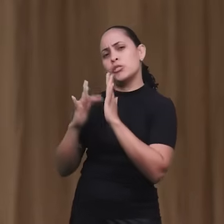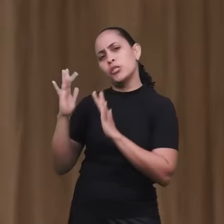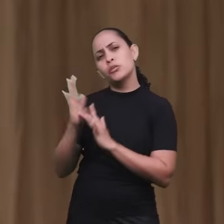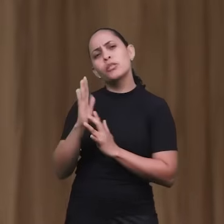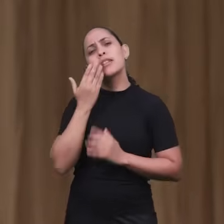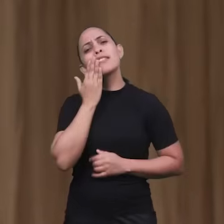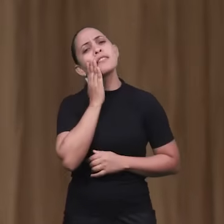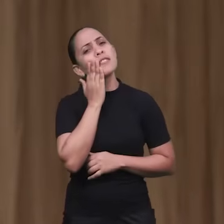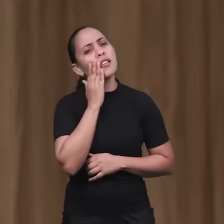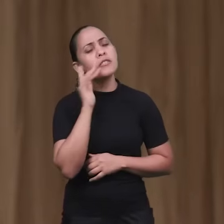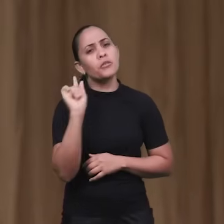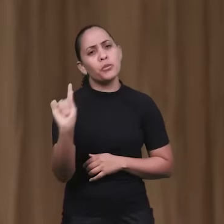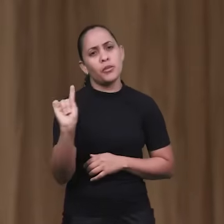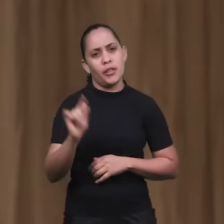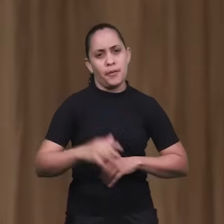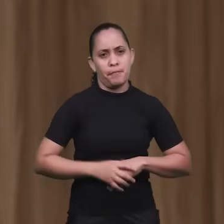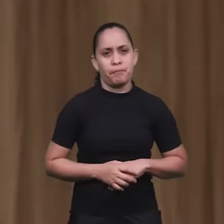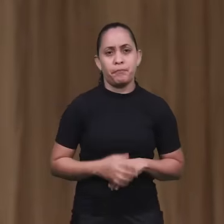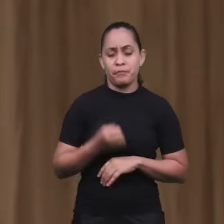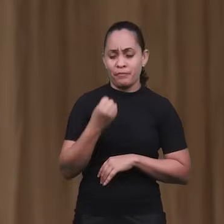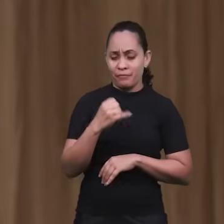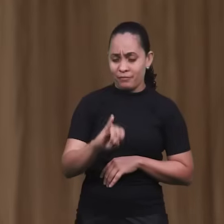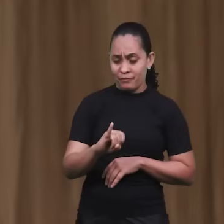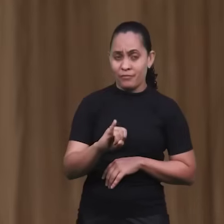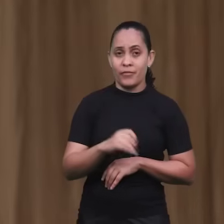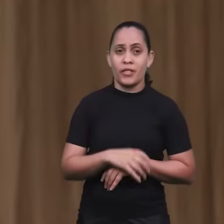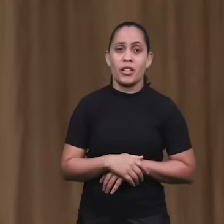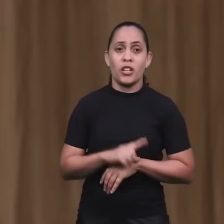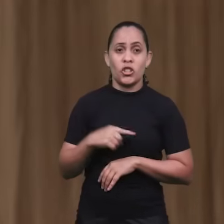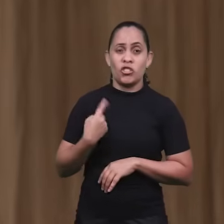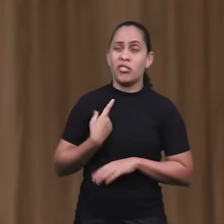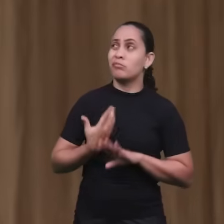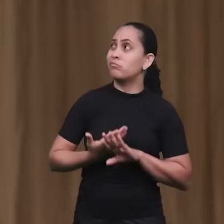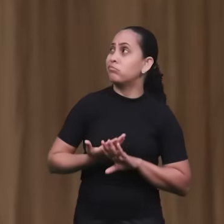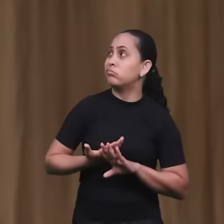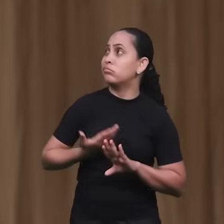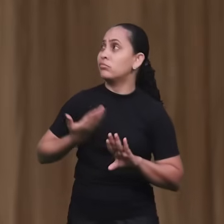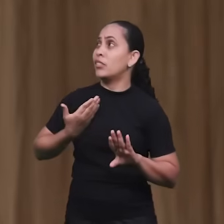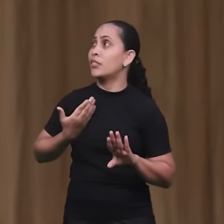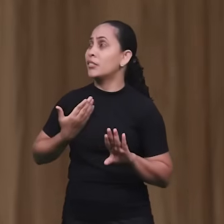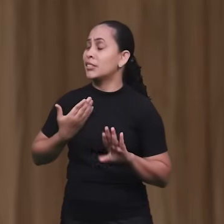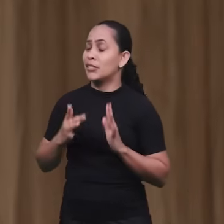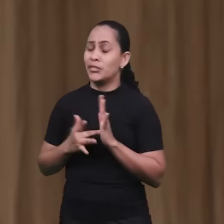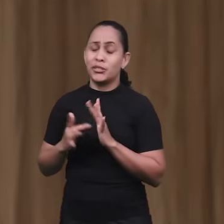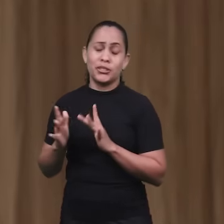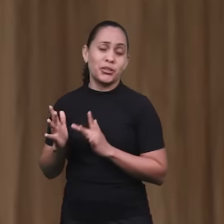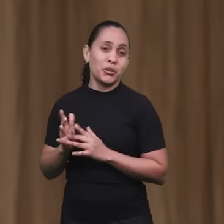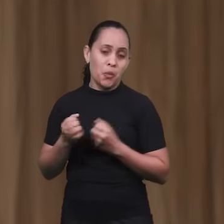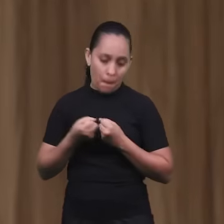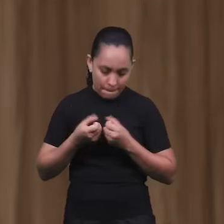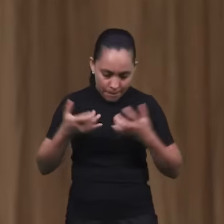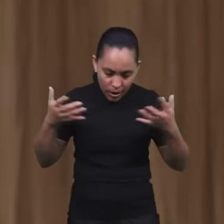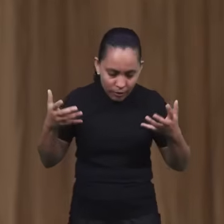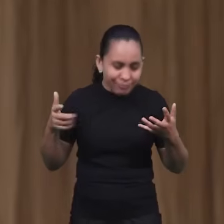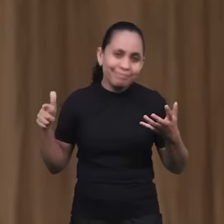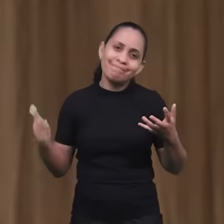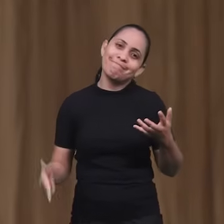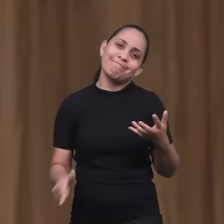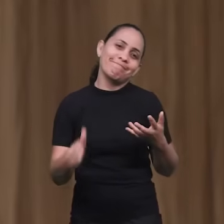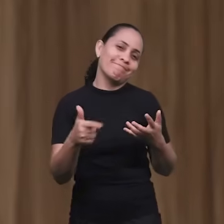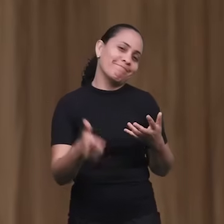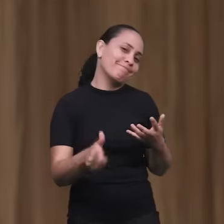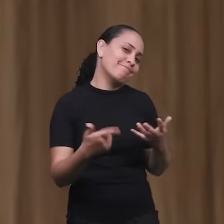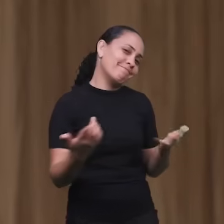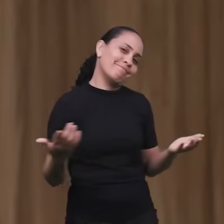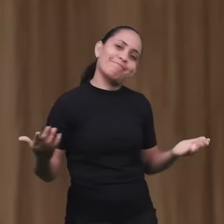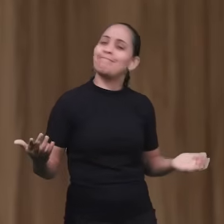dito, o verdadeiro crente em Jesus entende que sem Cristo ele não